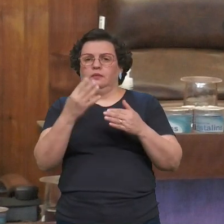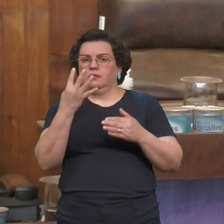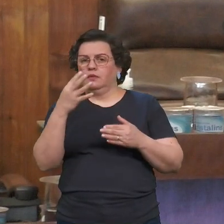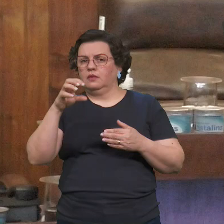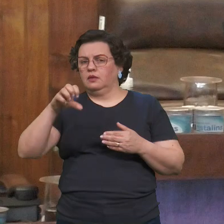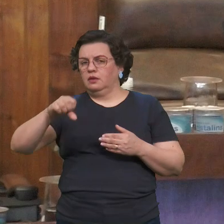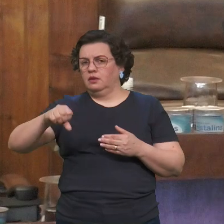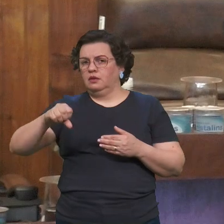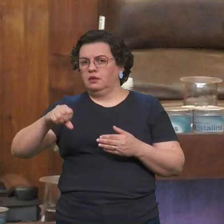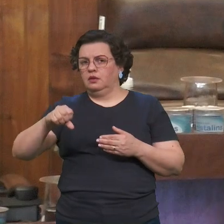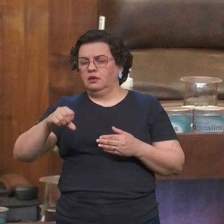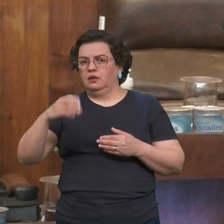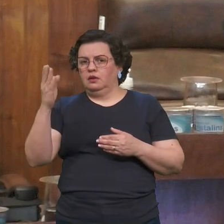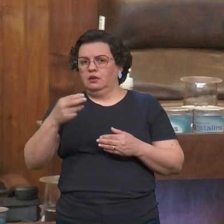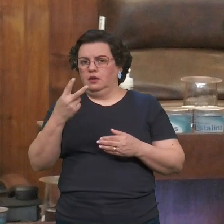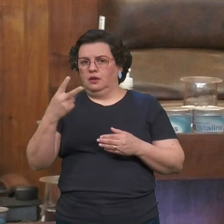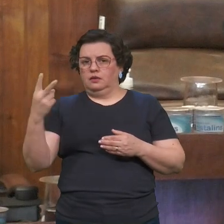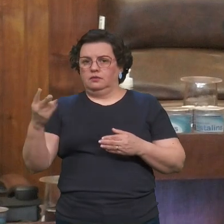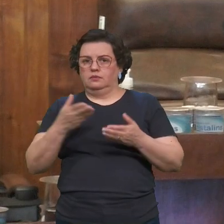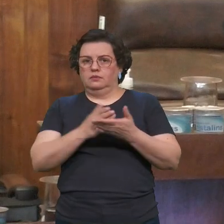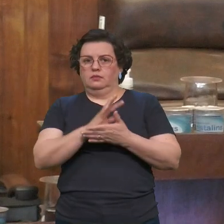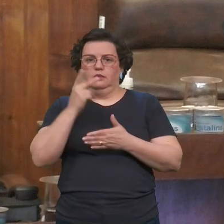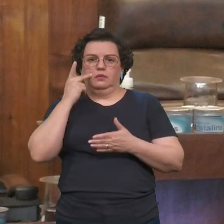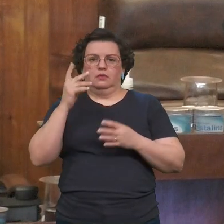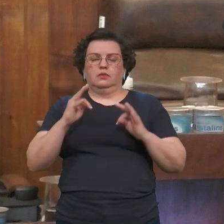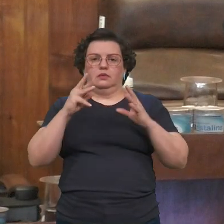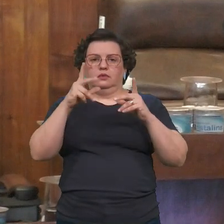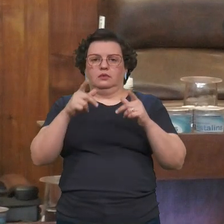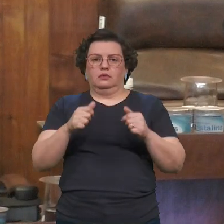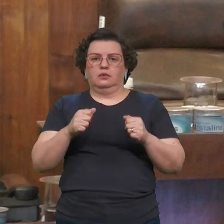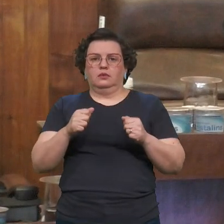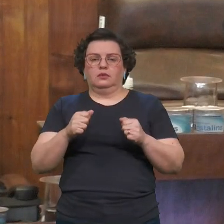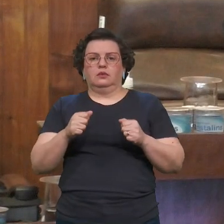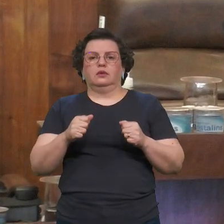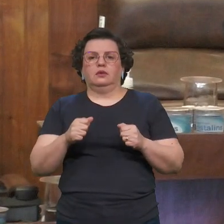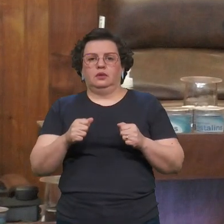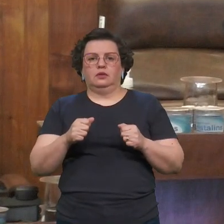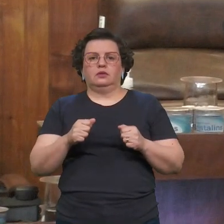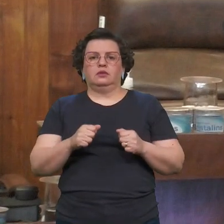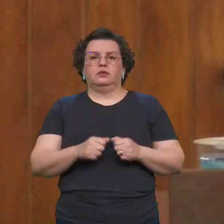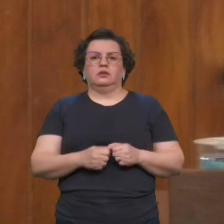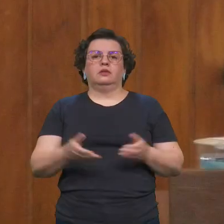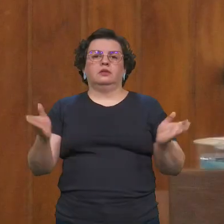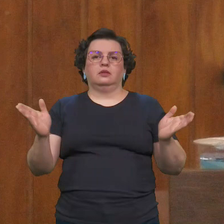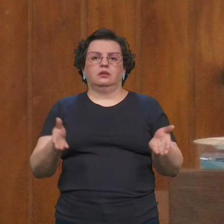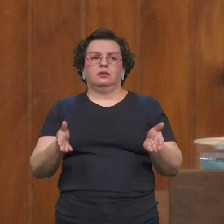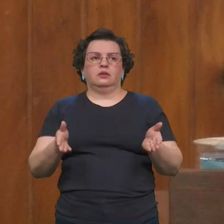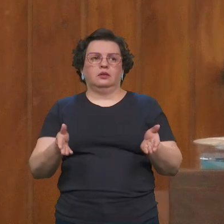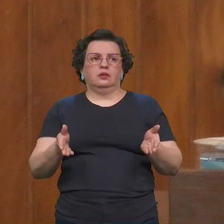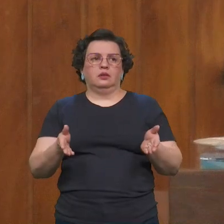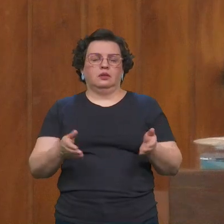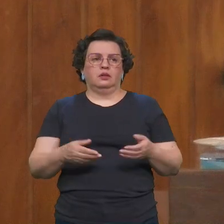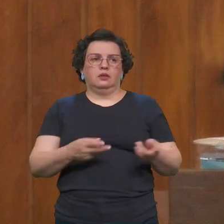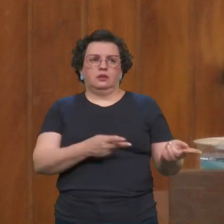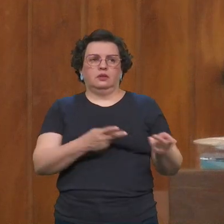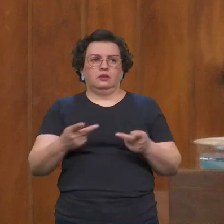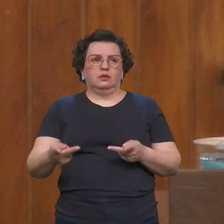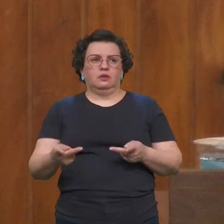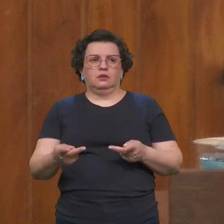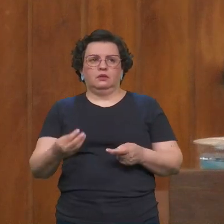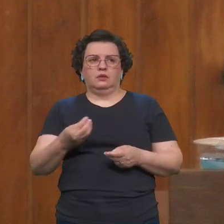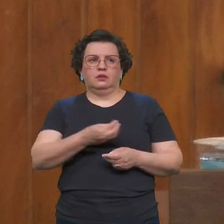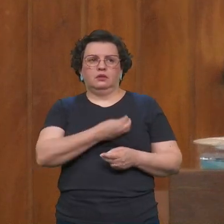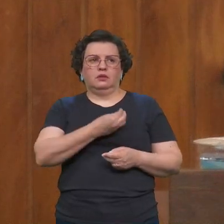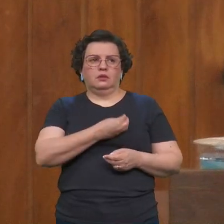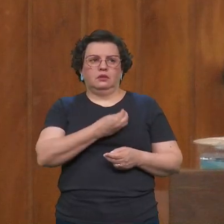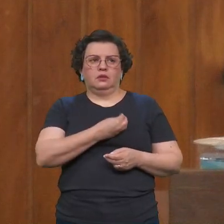por unanimidade dos senhores vereadores. Neste momento, convidamos para participar da mesa as seguintes